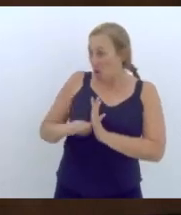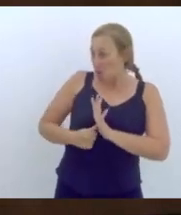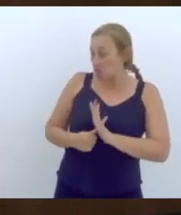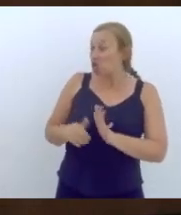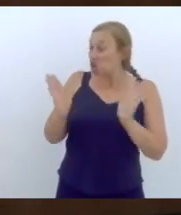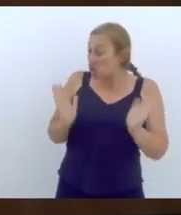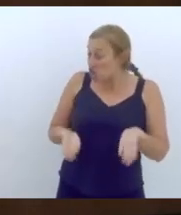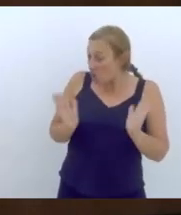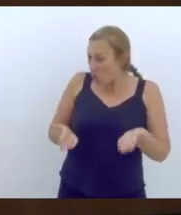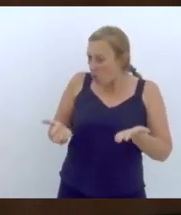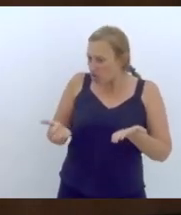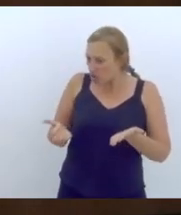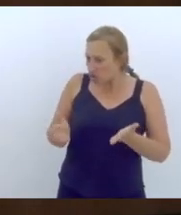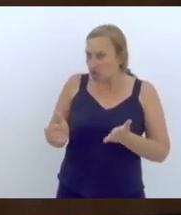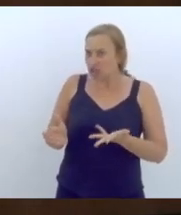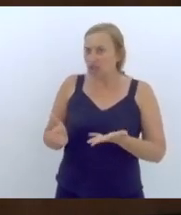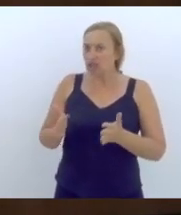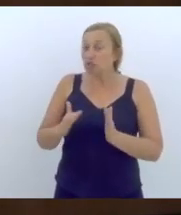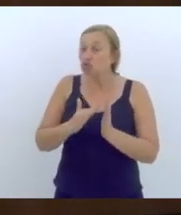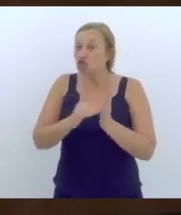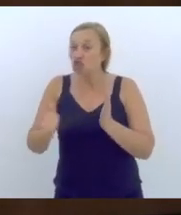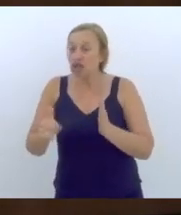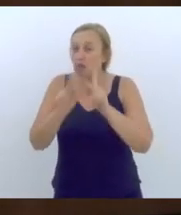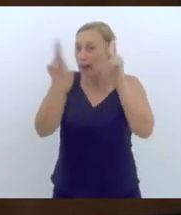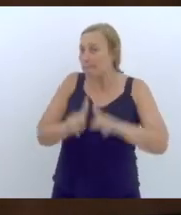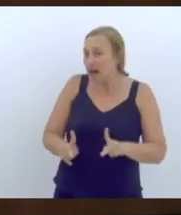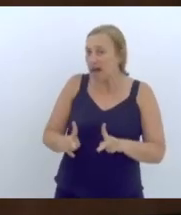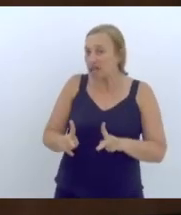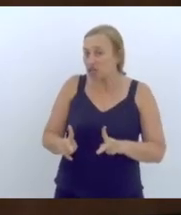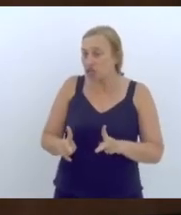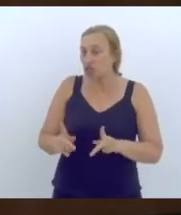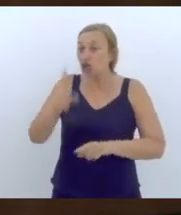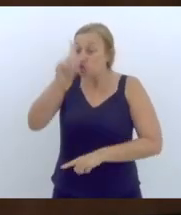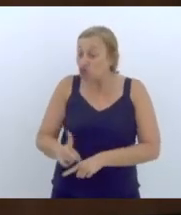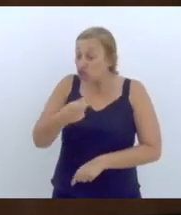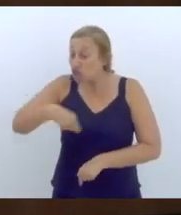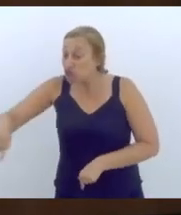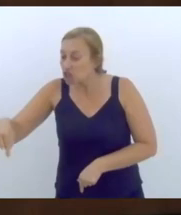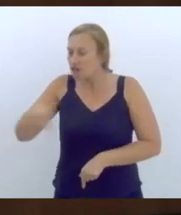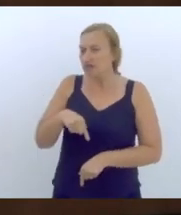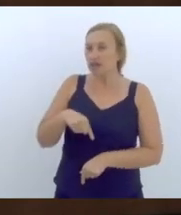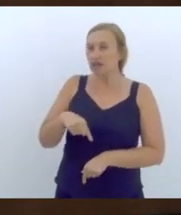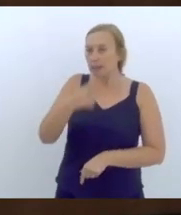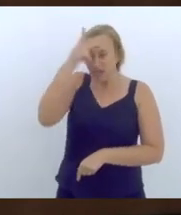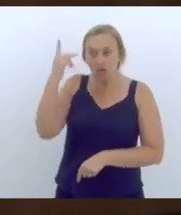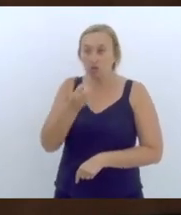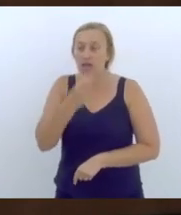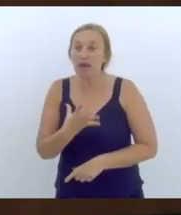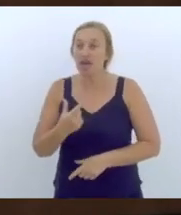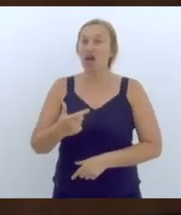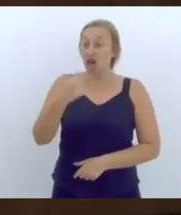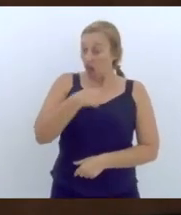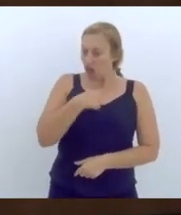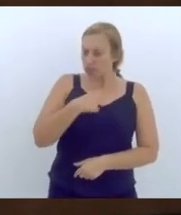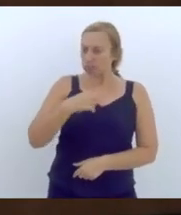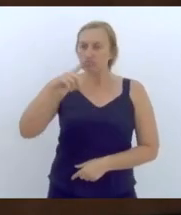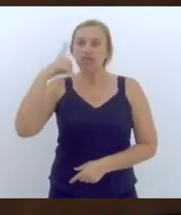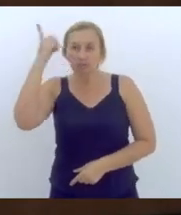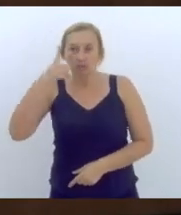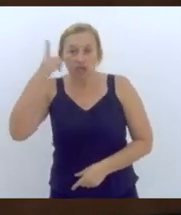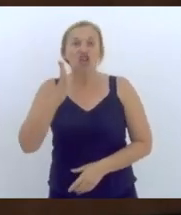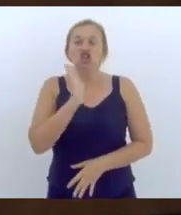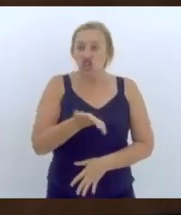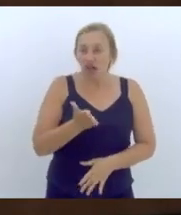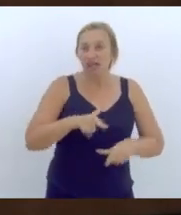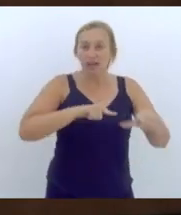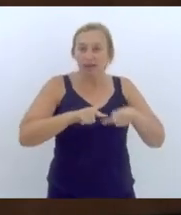estão tirando a tranquilidade do cidadão de bem, o direito de ir e vir. E pode ter certeza que, como deputado, já estive no BOP,